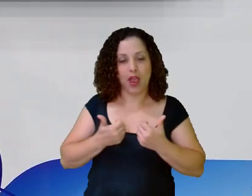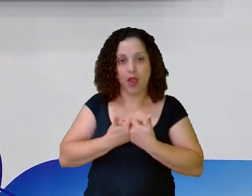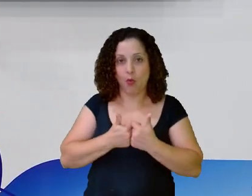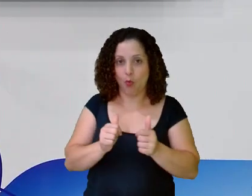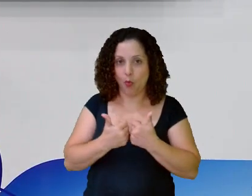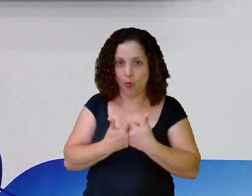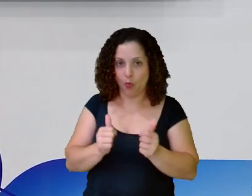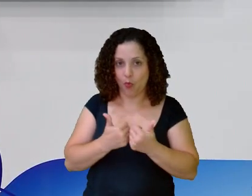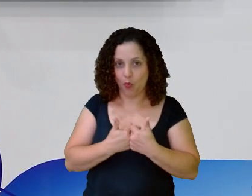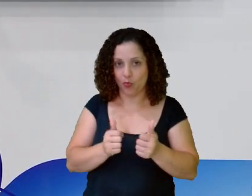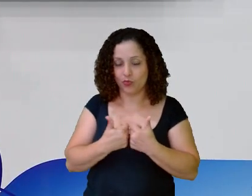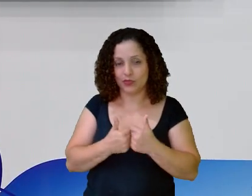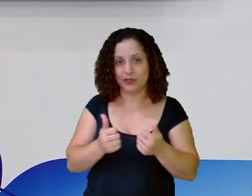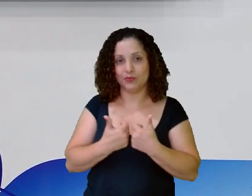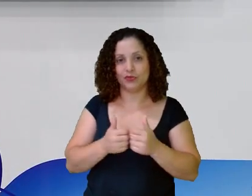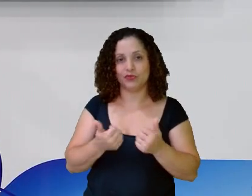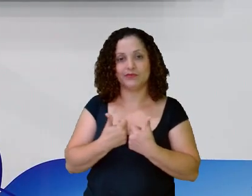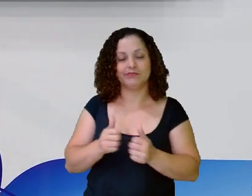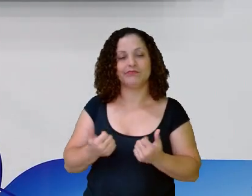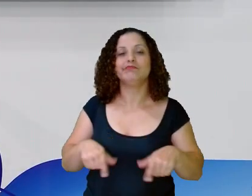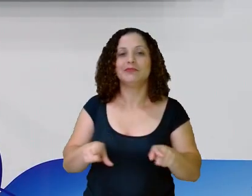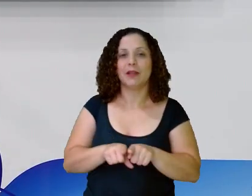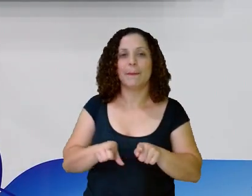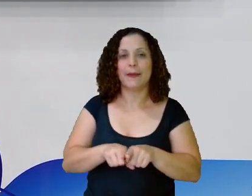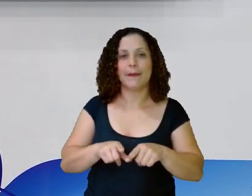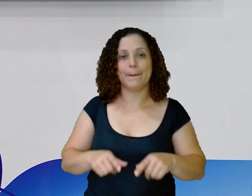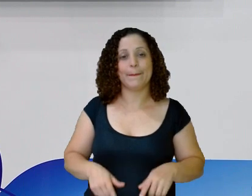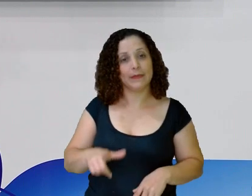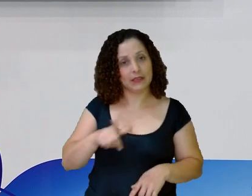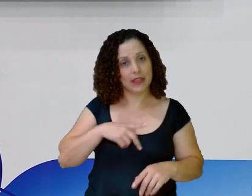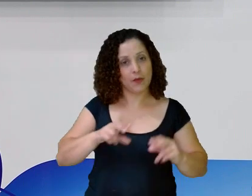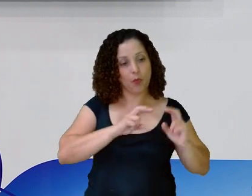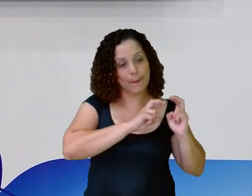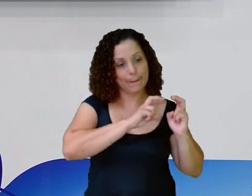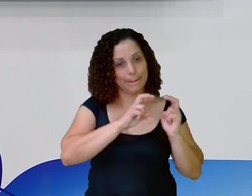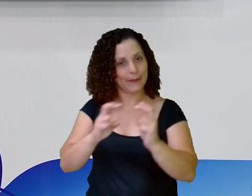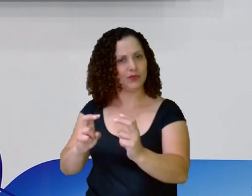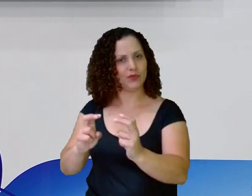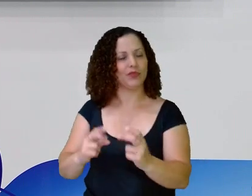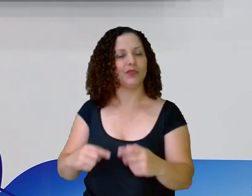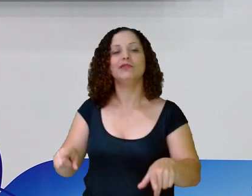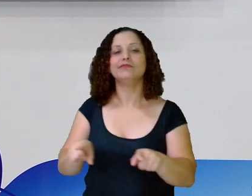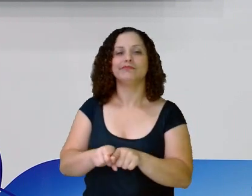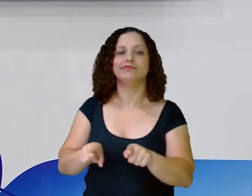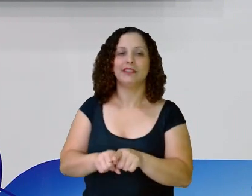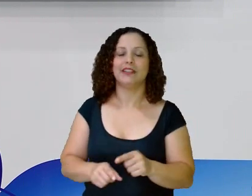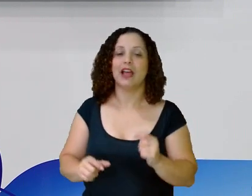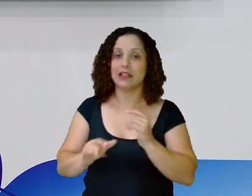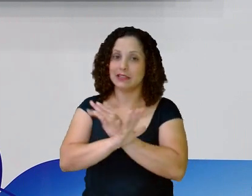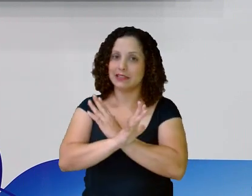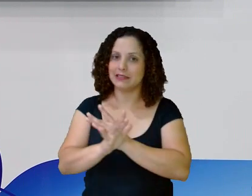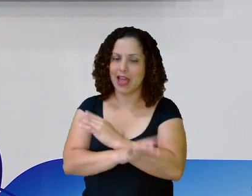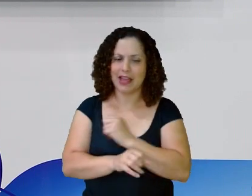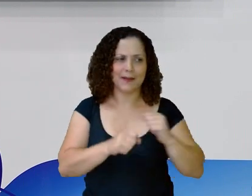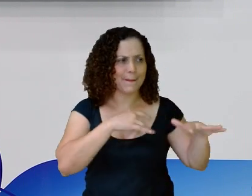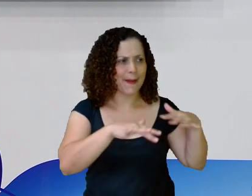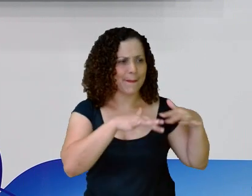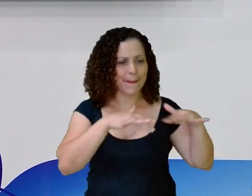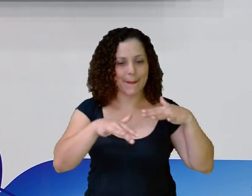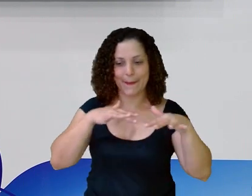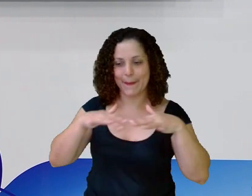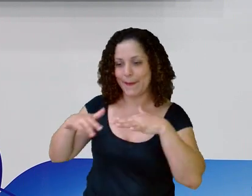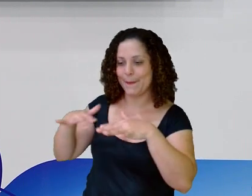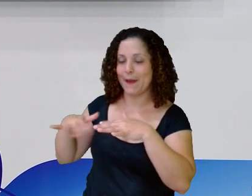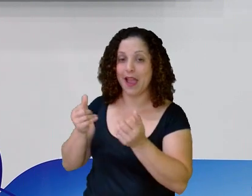vão utilizar para circular. Então tem a estação do metrô, tem muita coisa. A cidade ela está sempre em movimento, tem muita